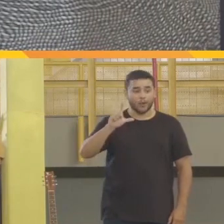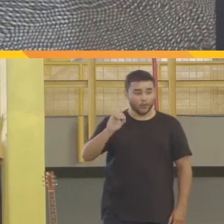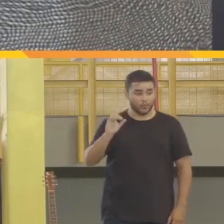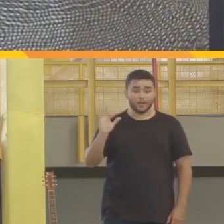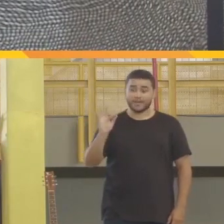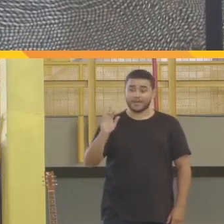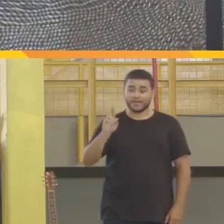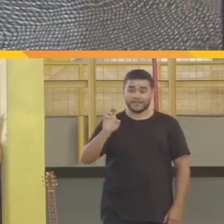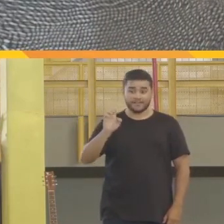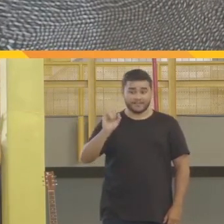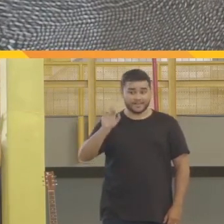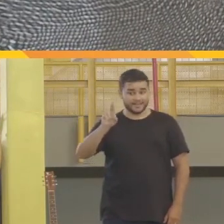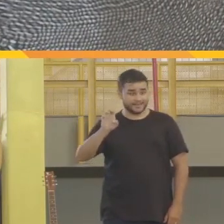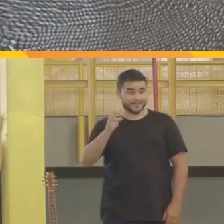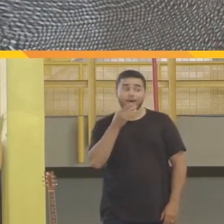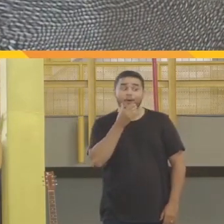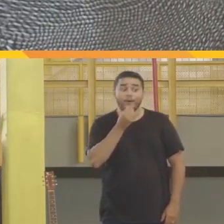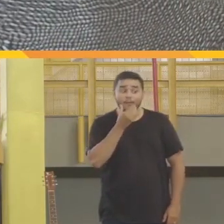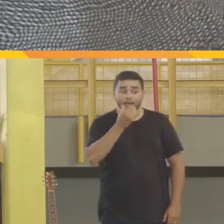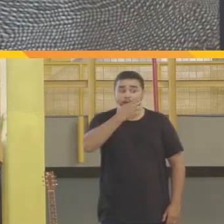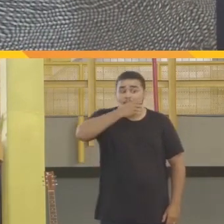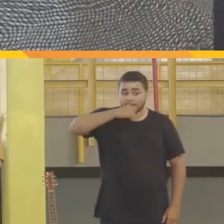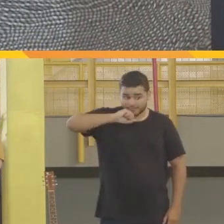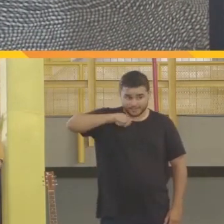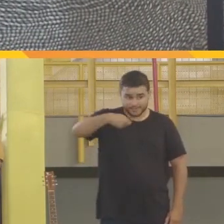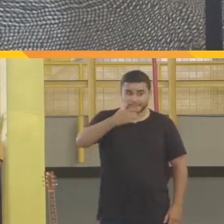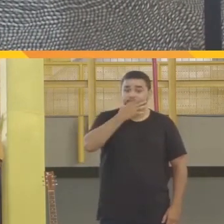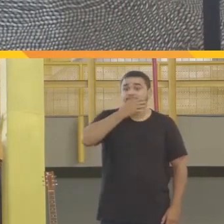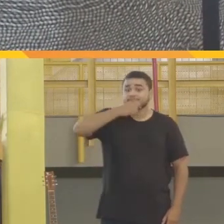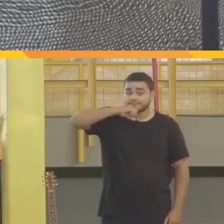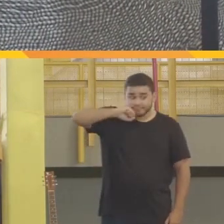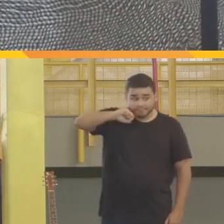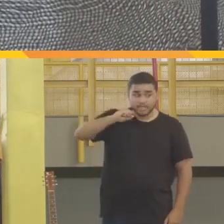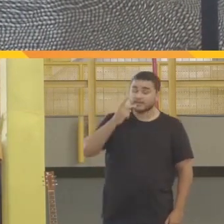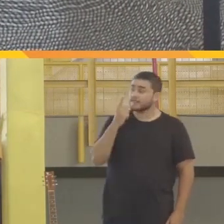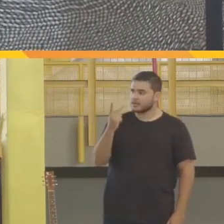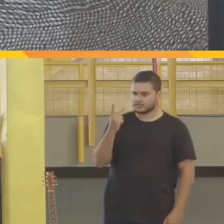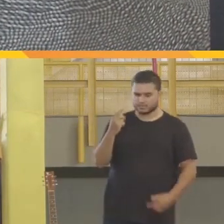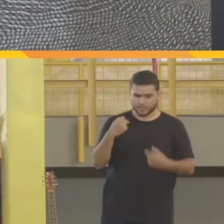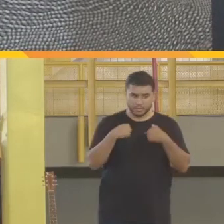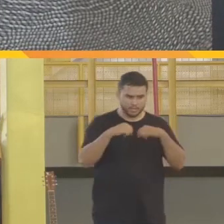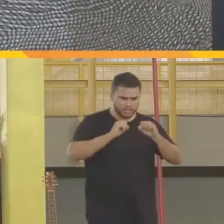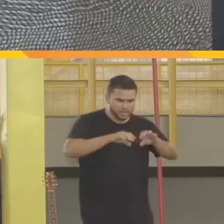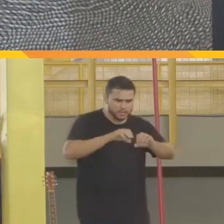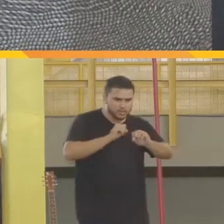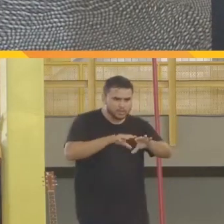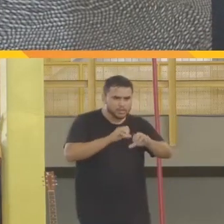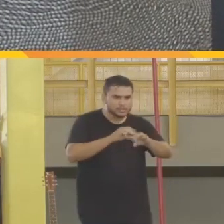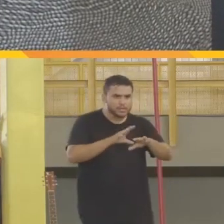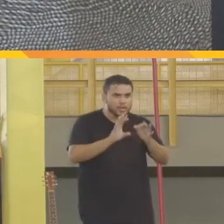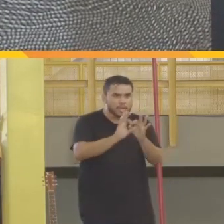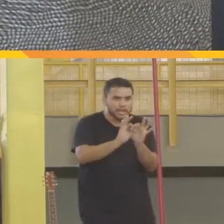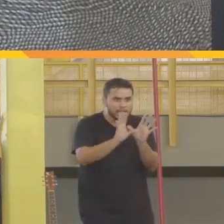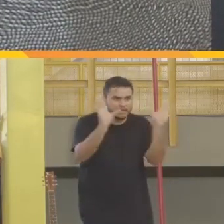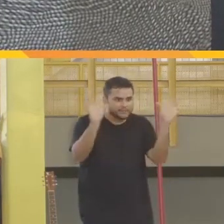sensacional. Quando a educação ela não é emancipadora, o